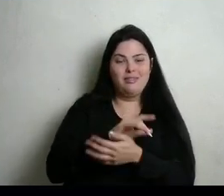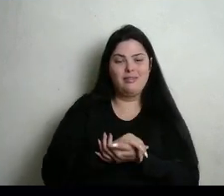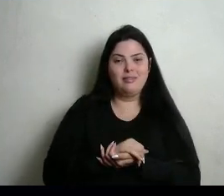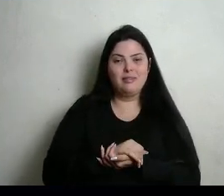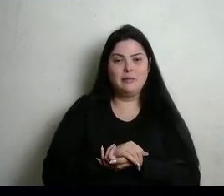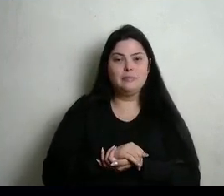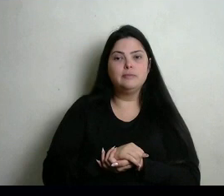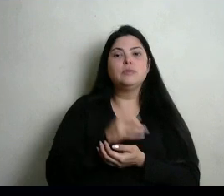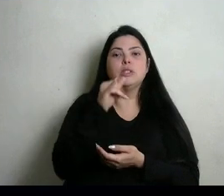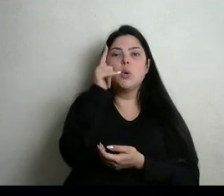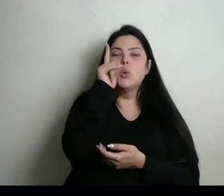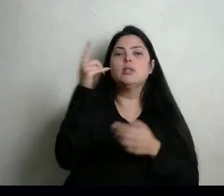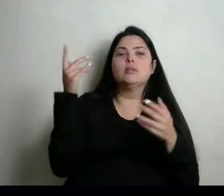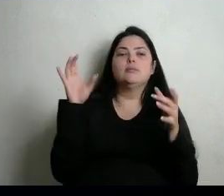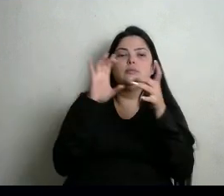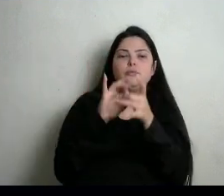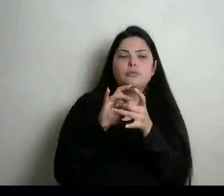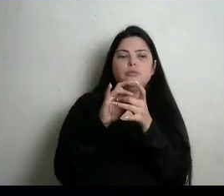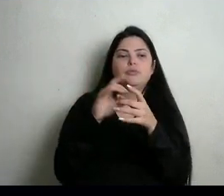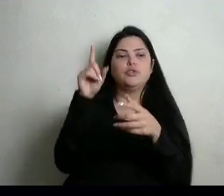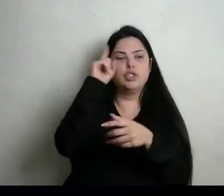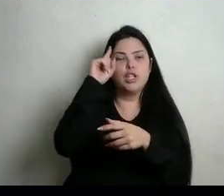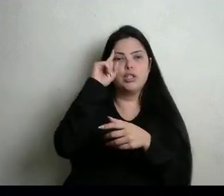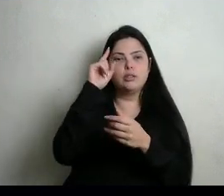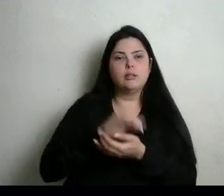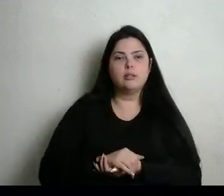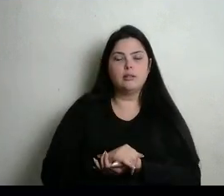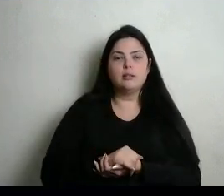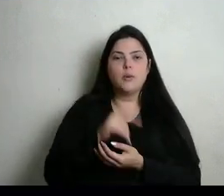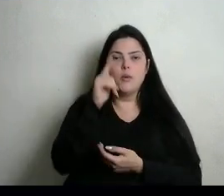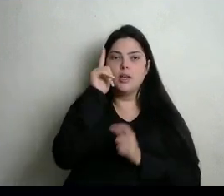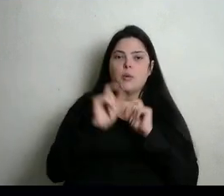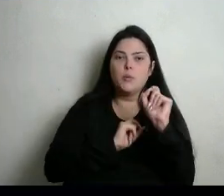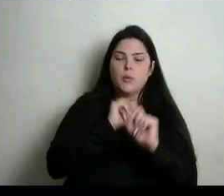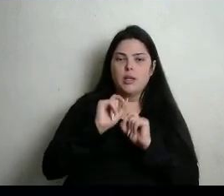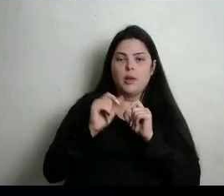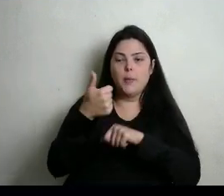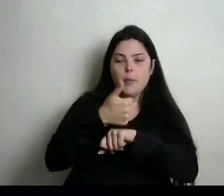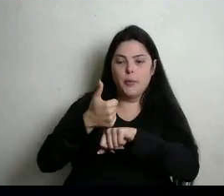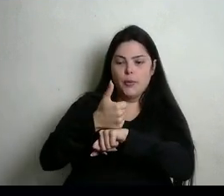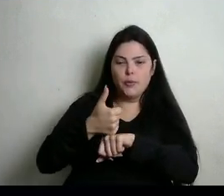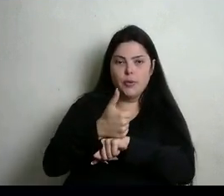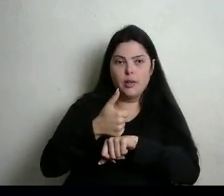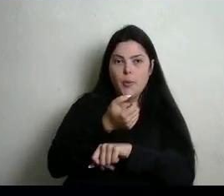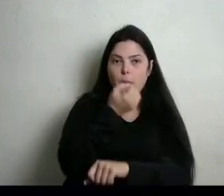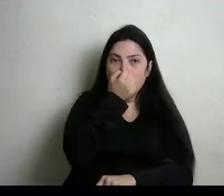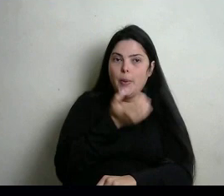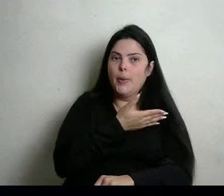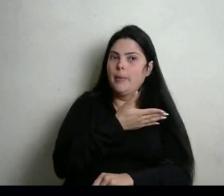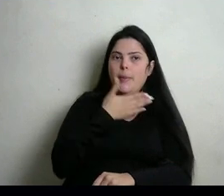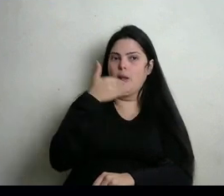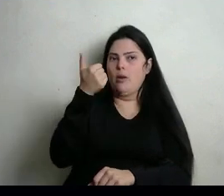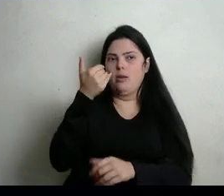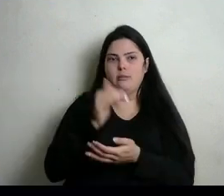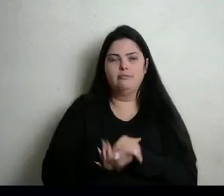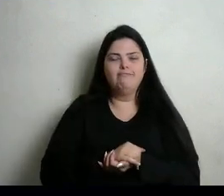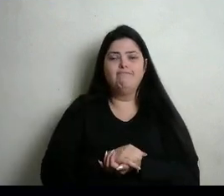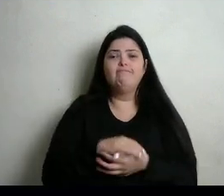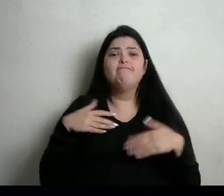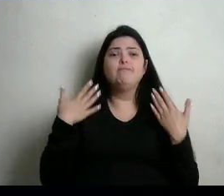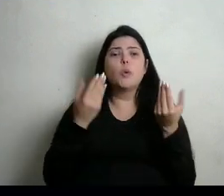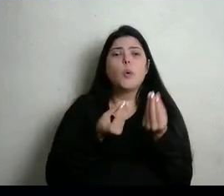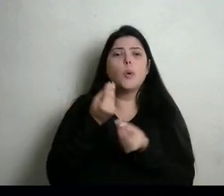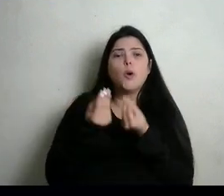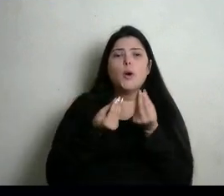conseguir aliar isso no seu dia a dia, ela vai conseguir se tornar uma profissional muito melhor. Mas como que pode ser isso,